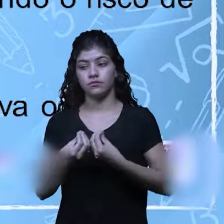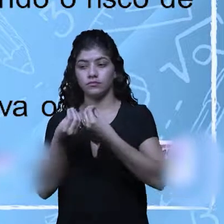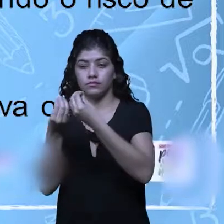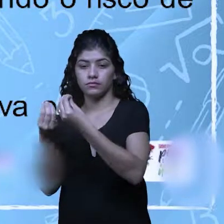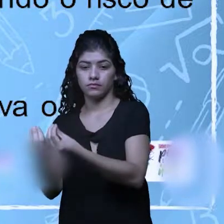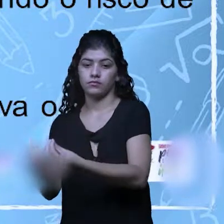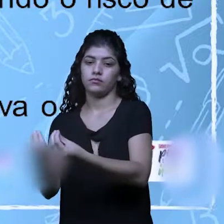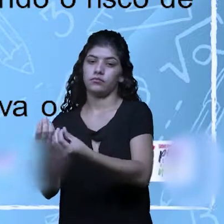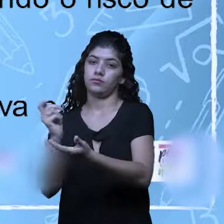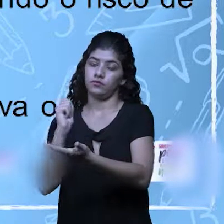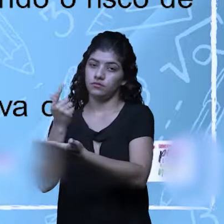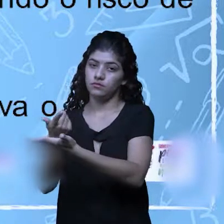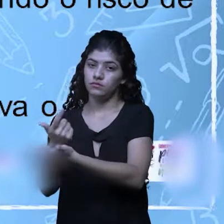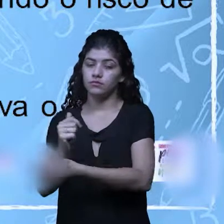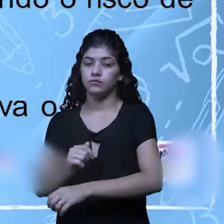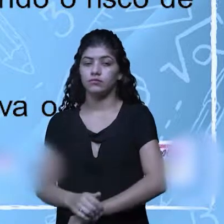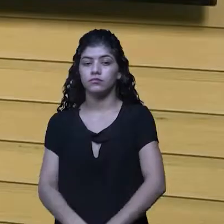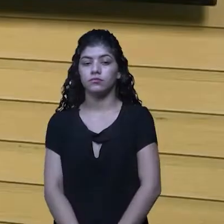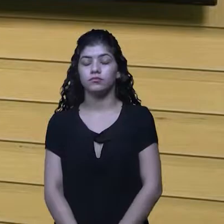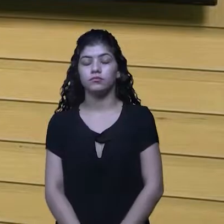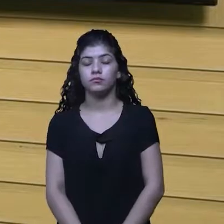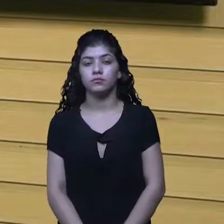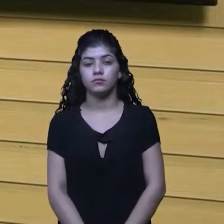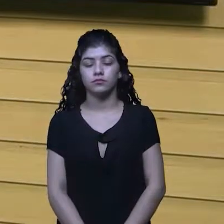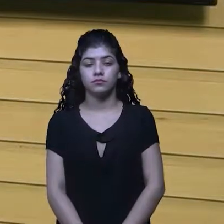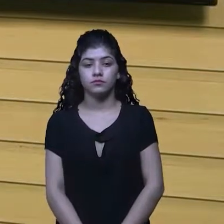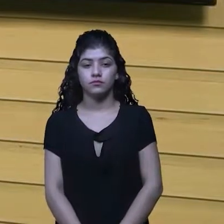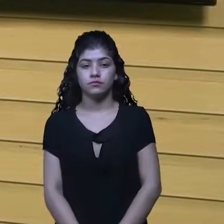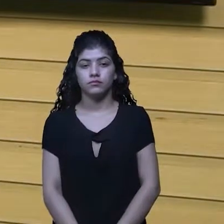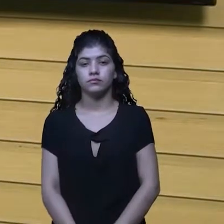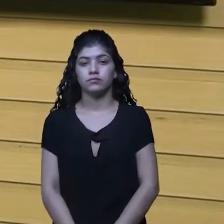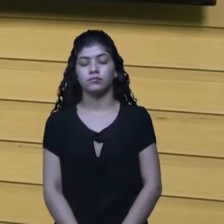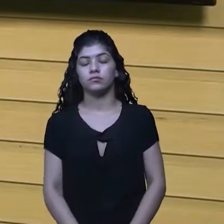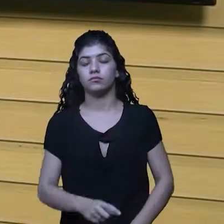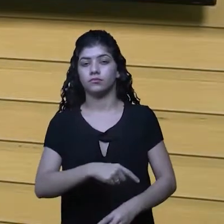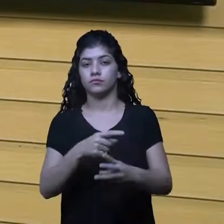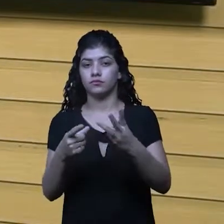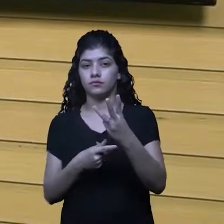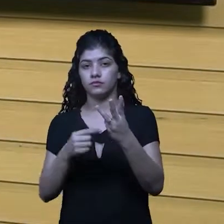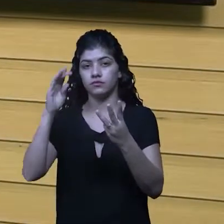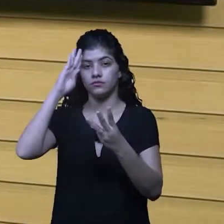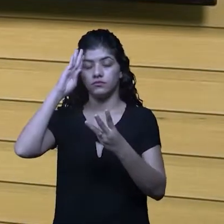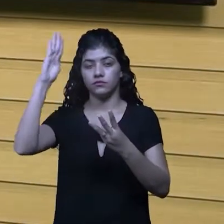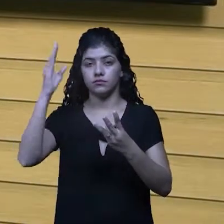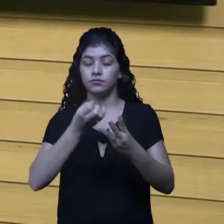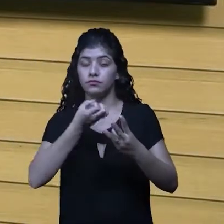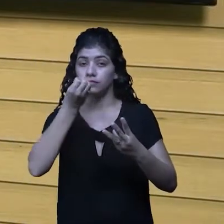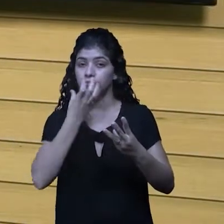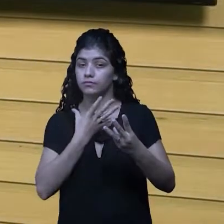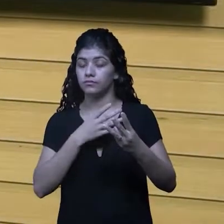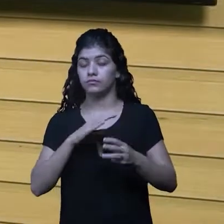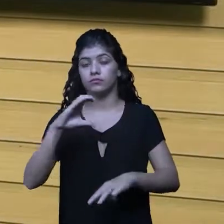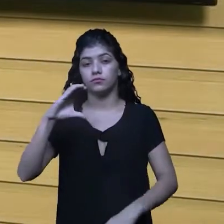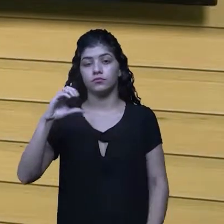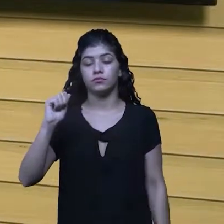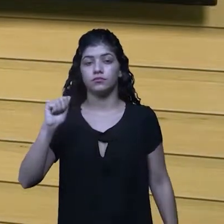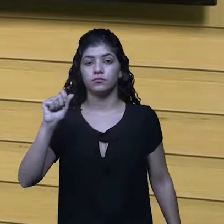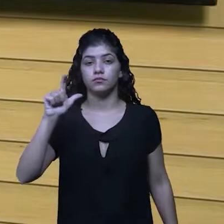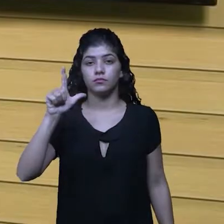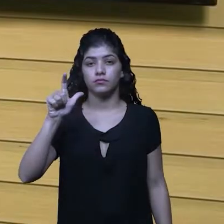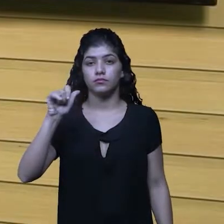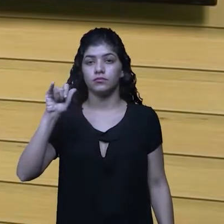fornecedor entrega o que foi comprado. Aqui então nós temos três principais benefícios da